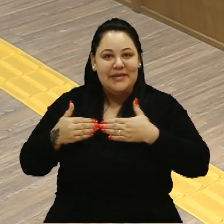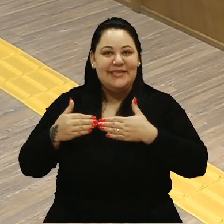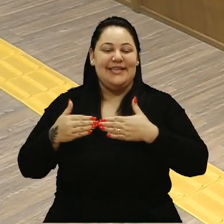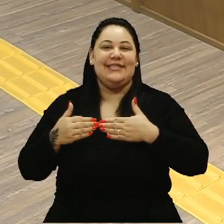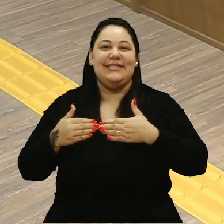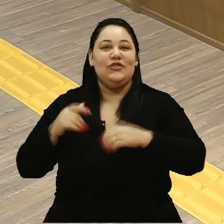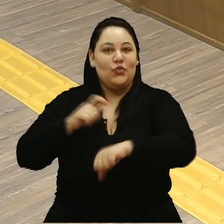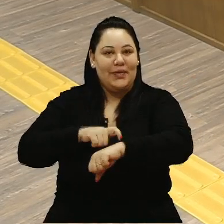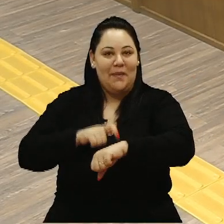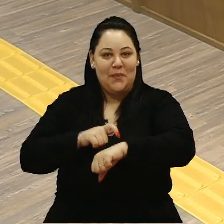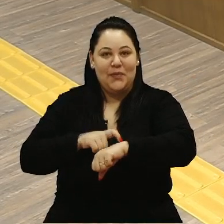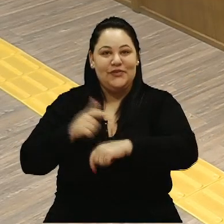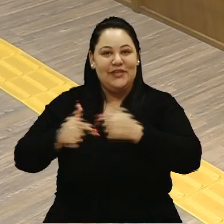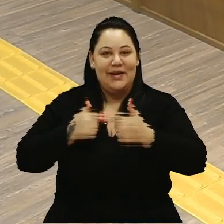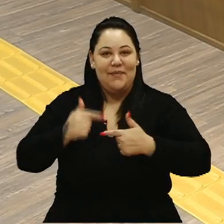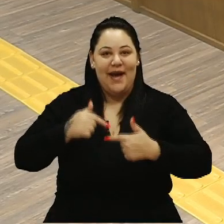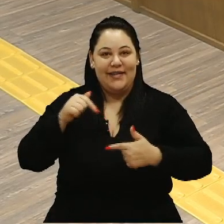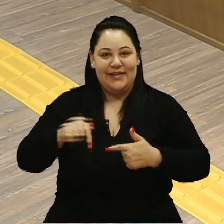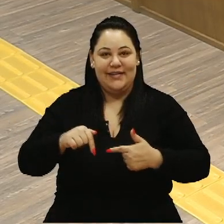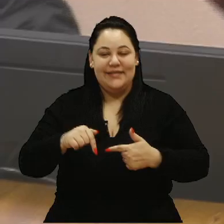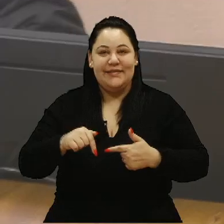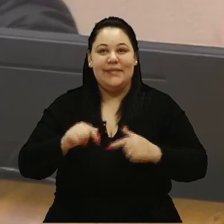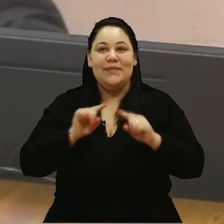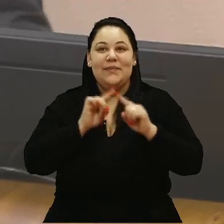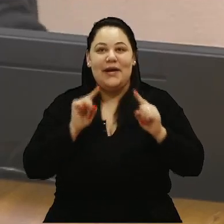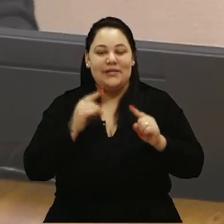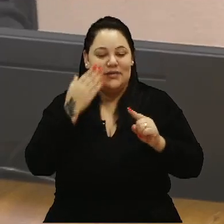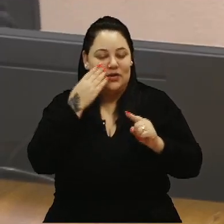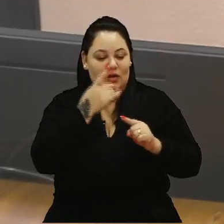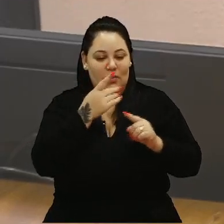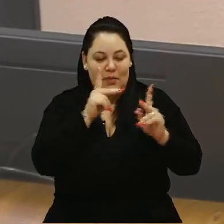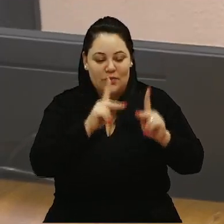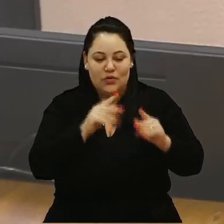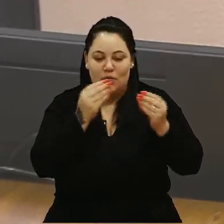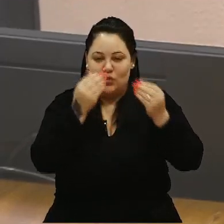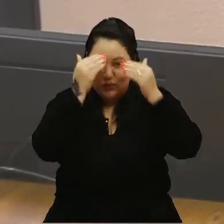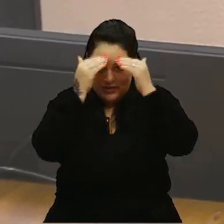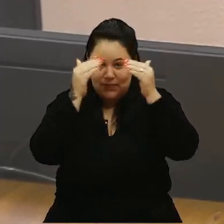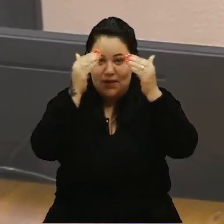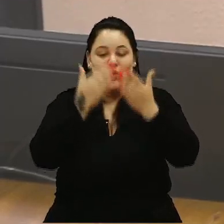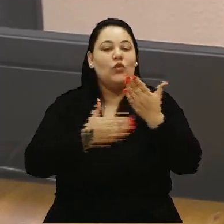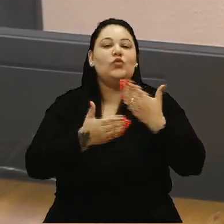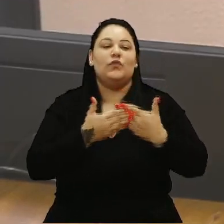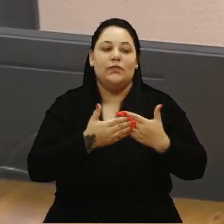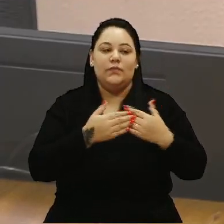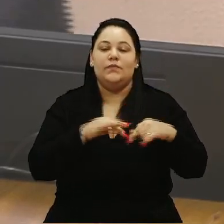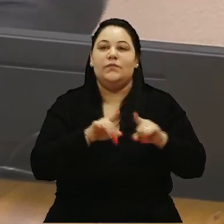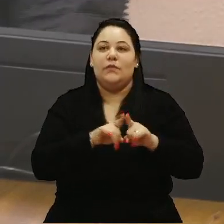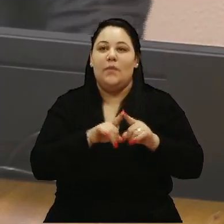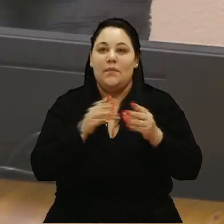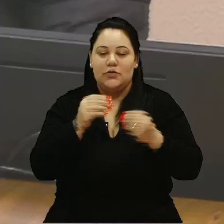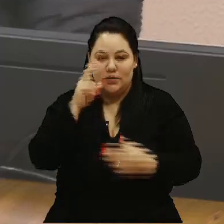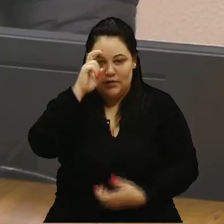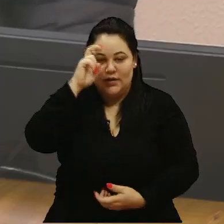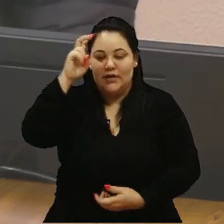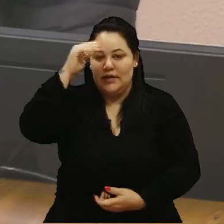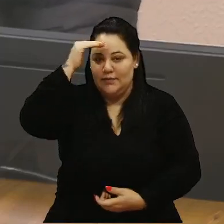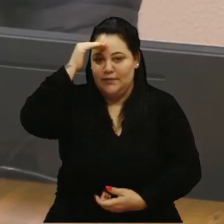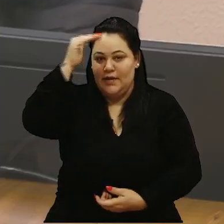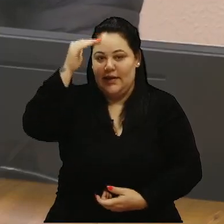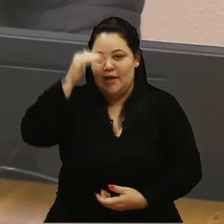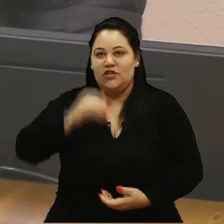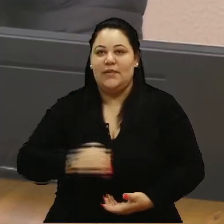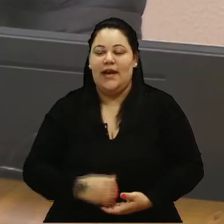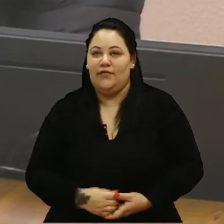né? Mas, enfim, até porque o senhor é uma pessoa muito respeitosa com todos aqui nessa casa, uma pessoa inteligente, educada,